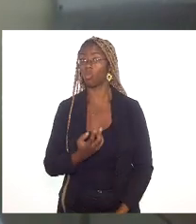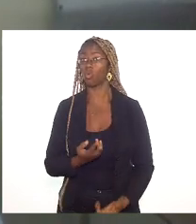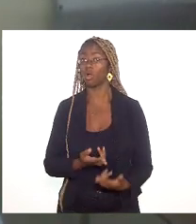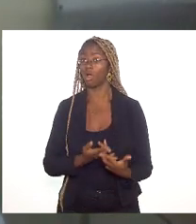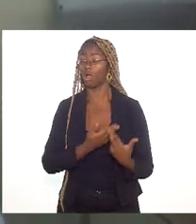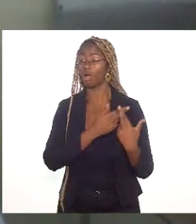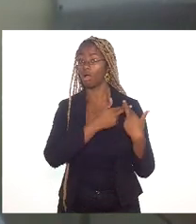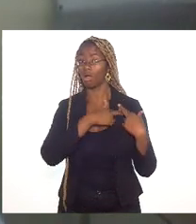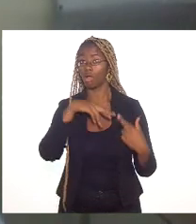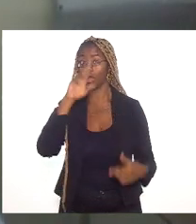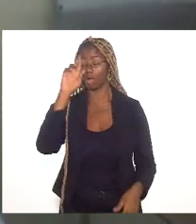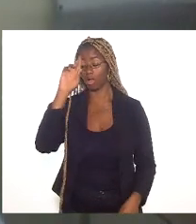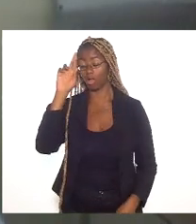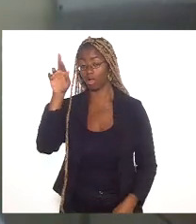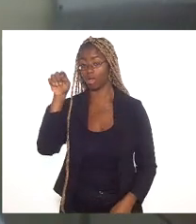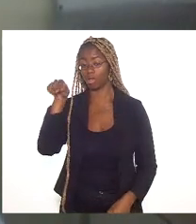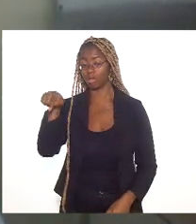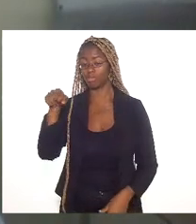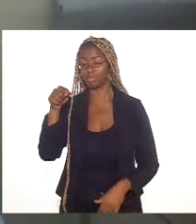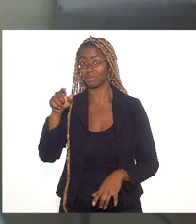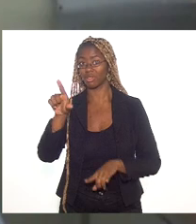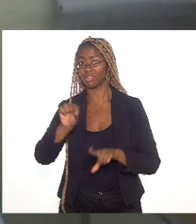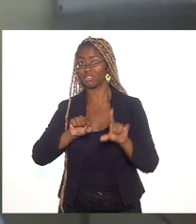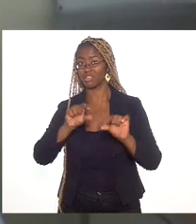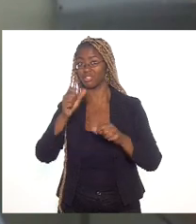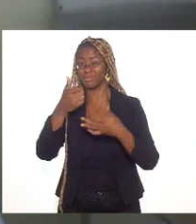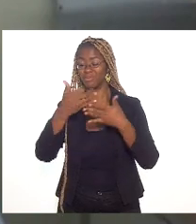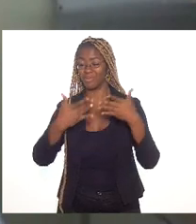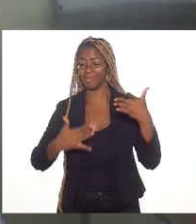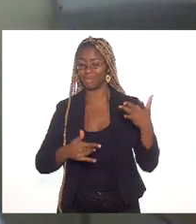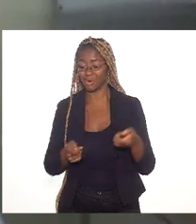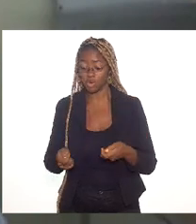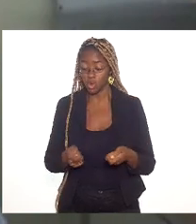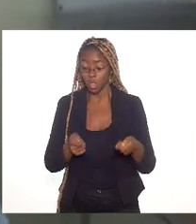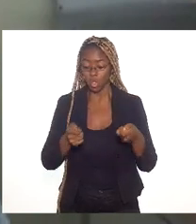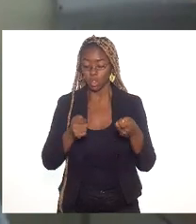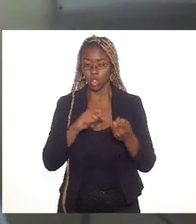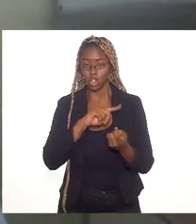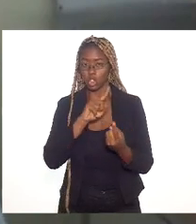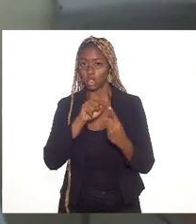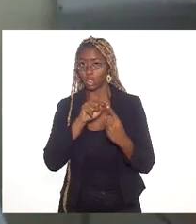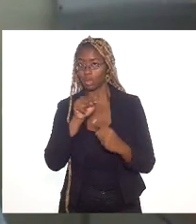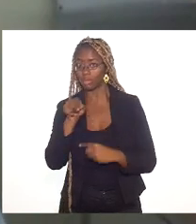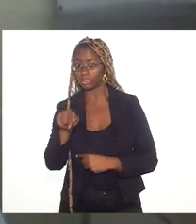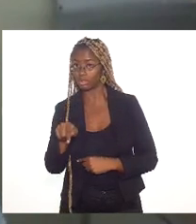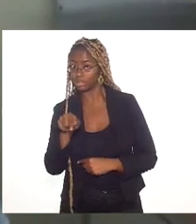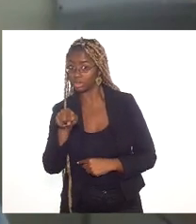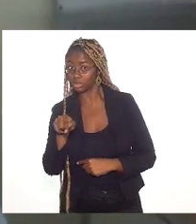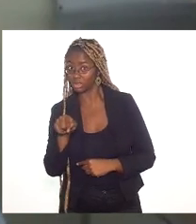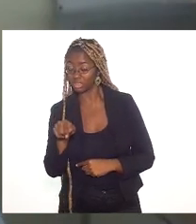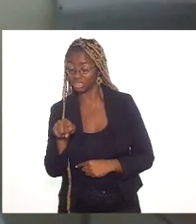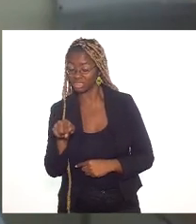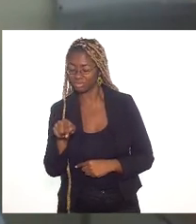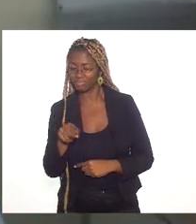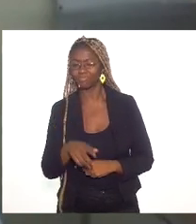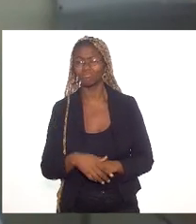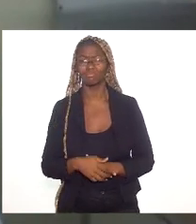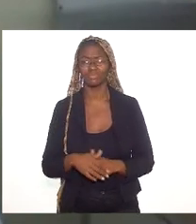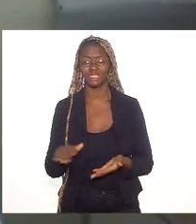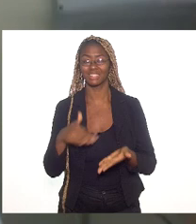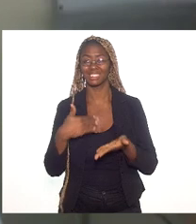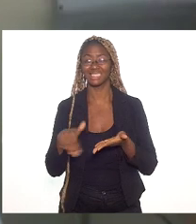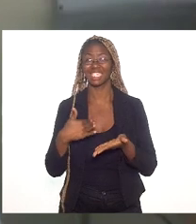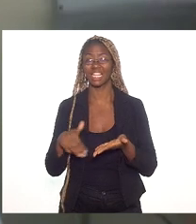para definição e controle das metas. Nesse caso específico, era a Secretaria